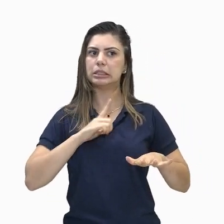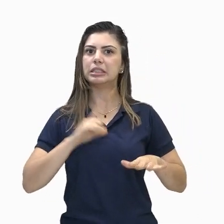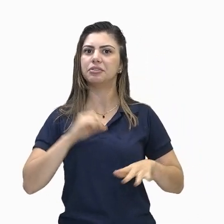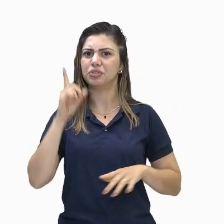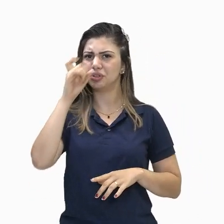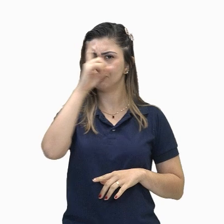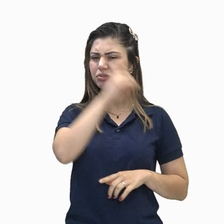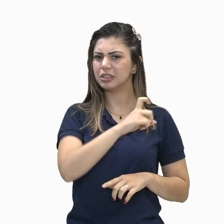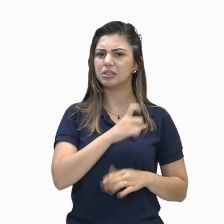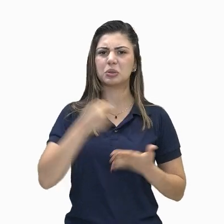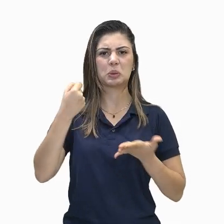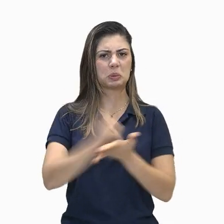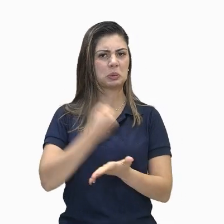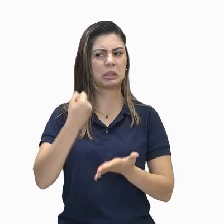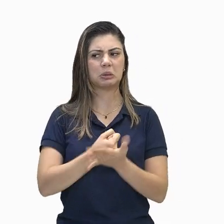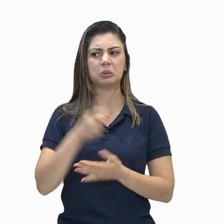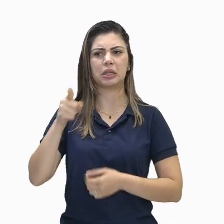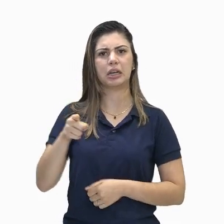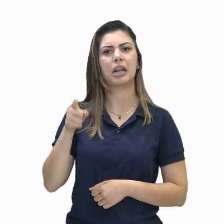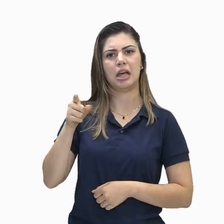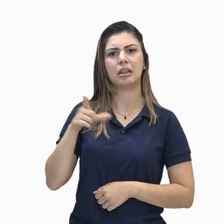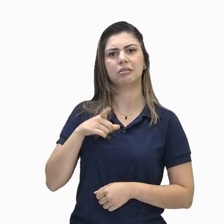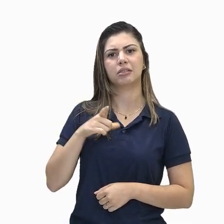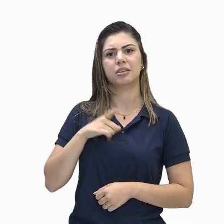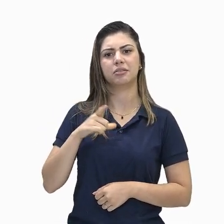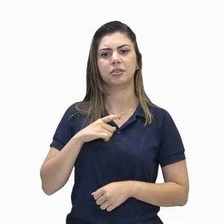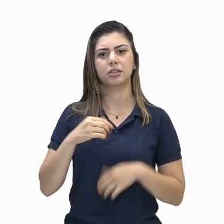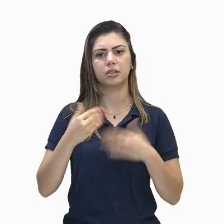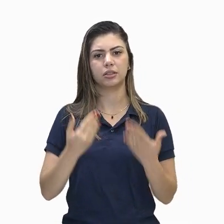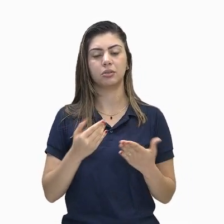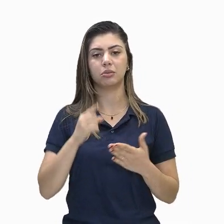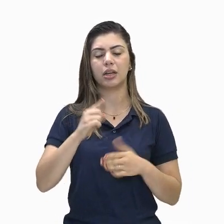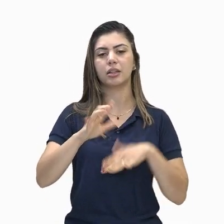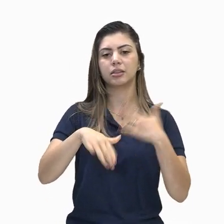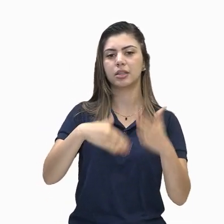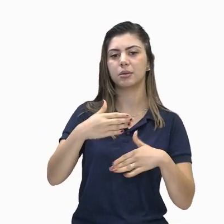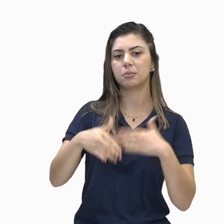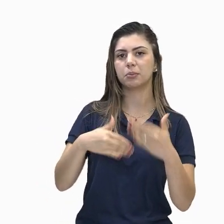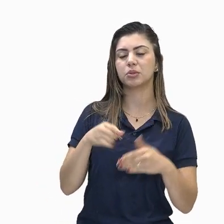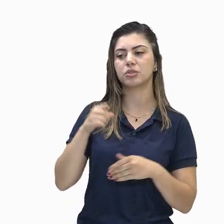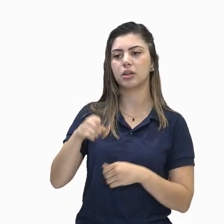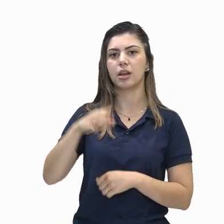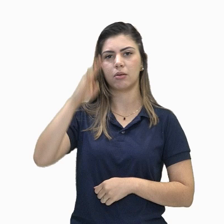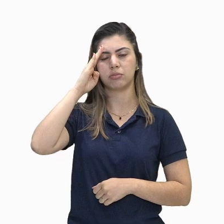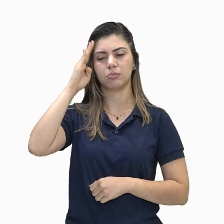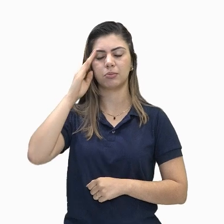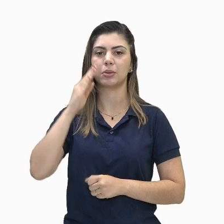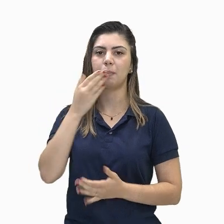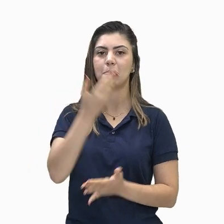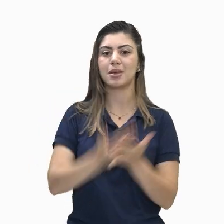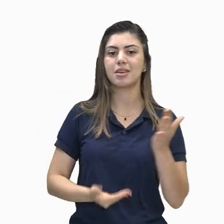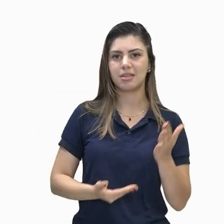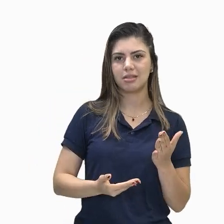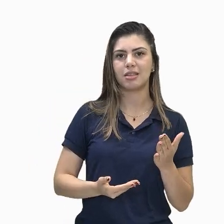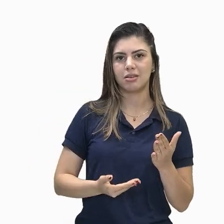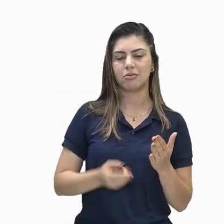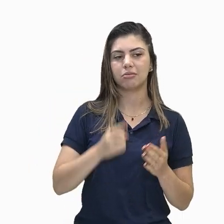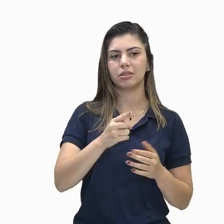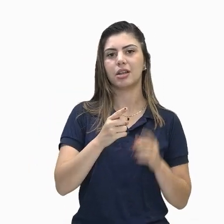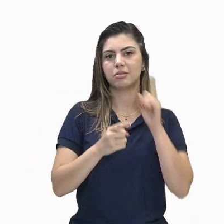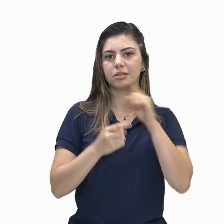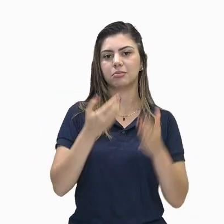forte resistência, o que acabou levando a sua retirada e a vitória do Vietnã do Norte